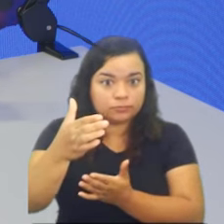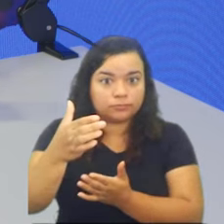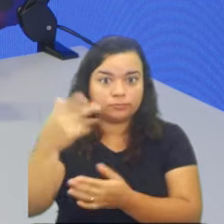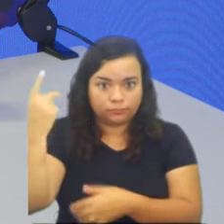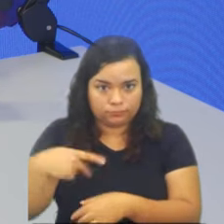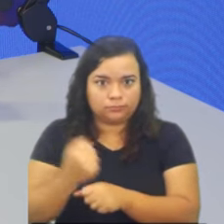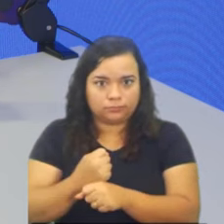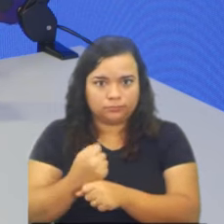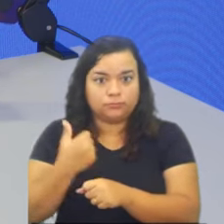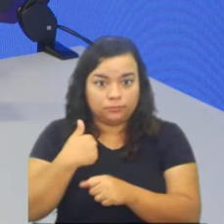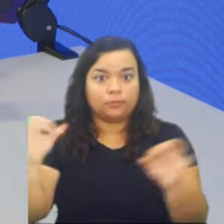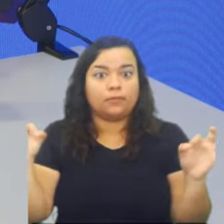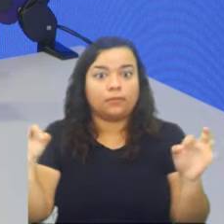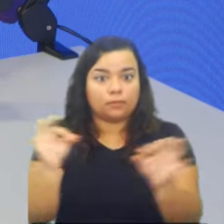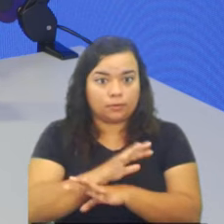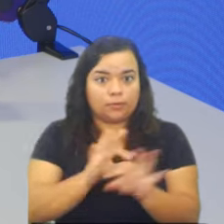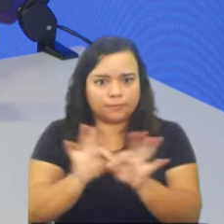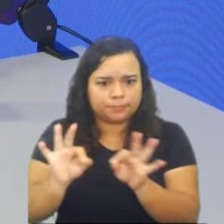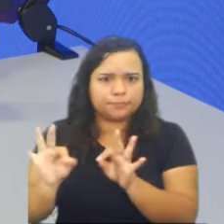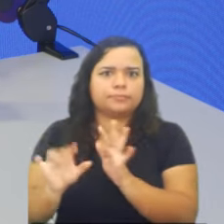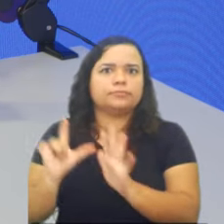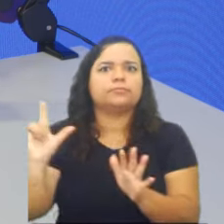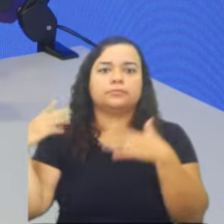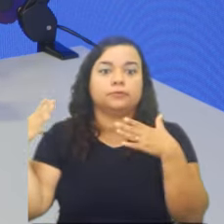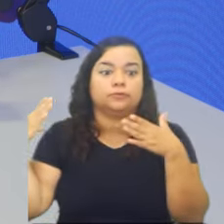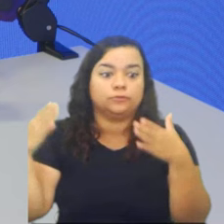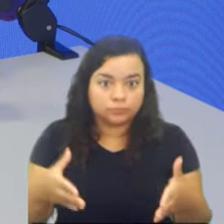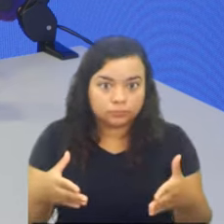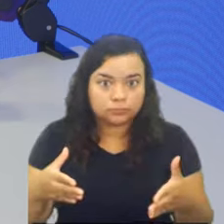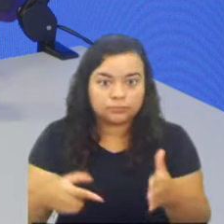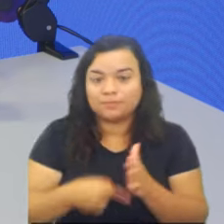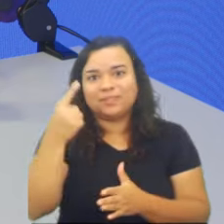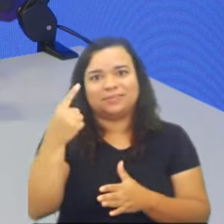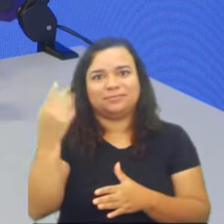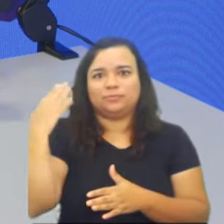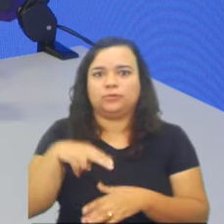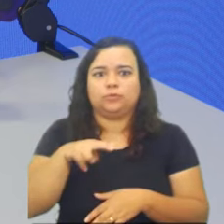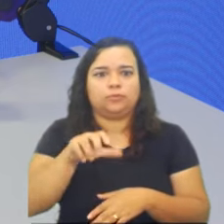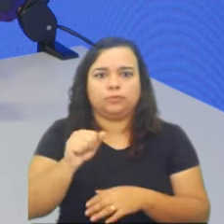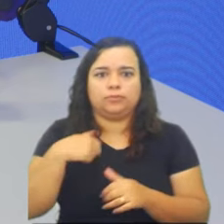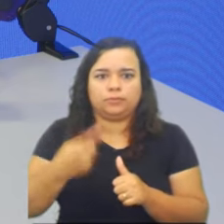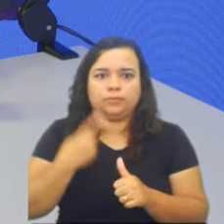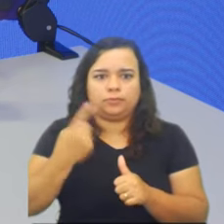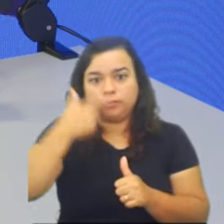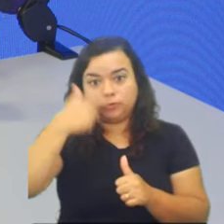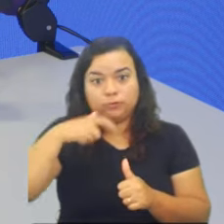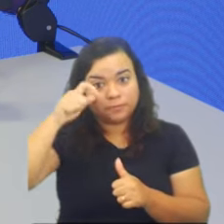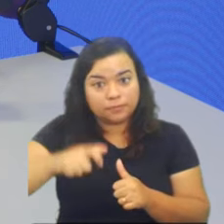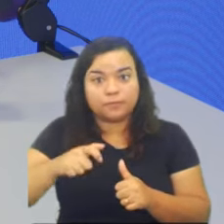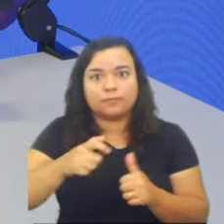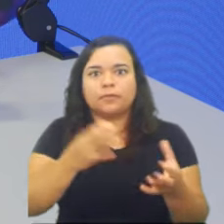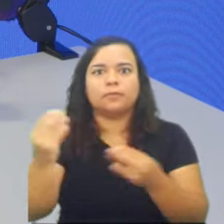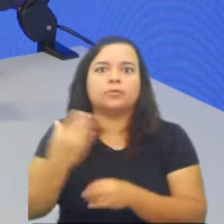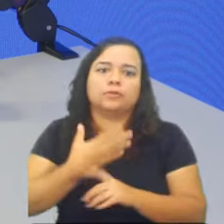começo esse ano eu fui pra parada nunca tinha ido eu fui porque e bom primeiro que eu sou super